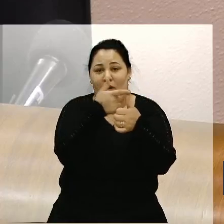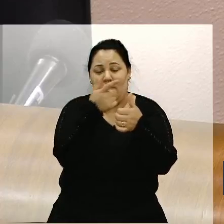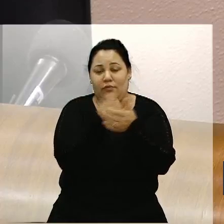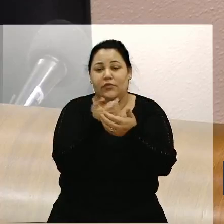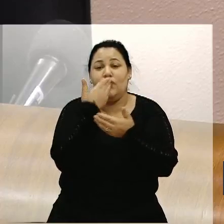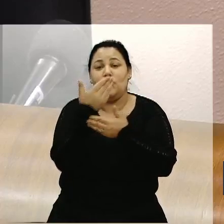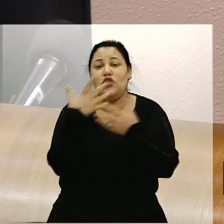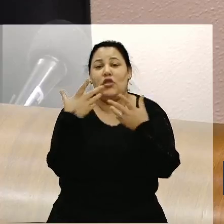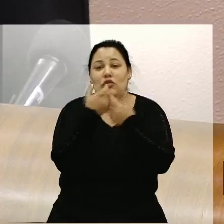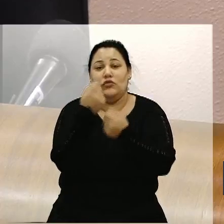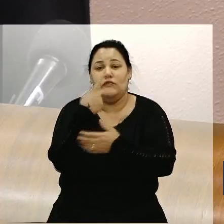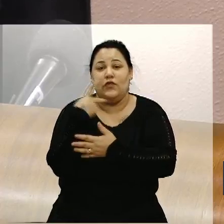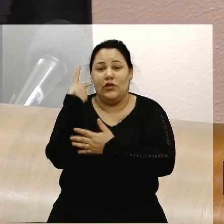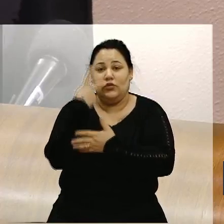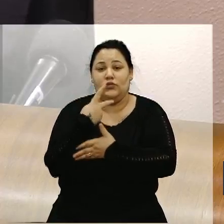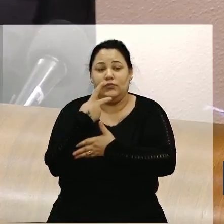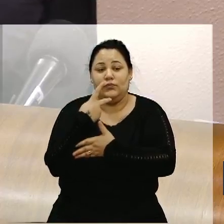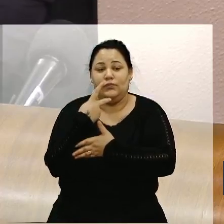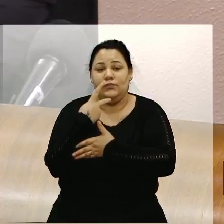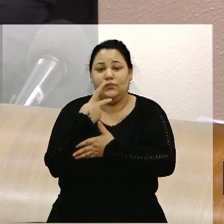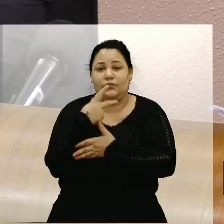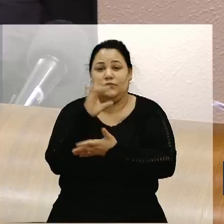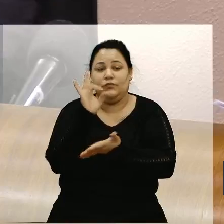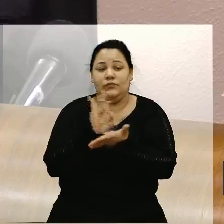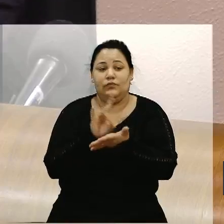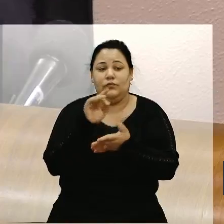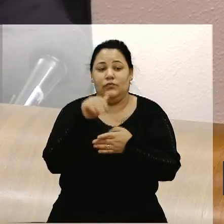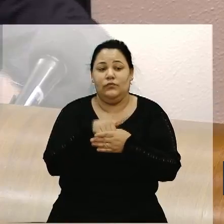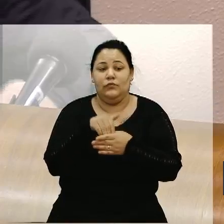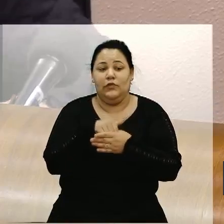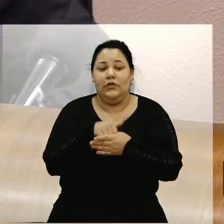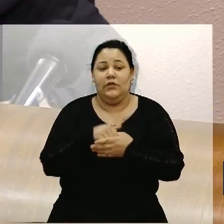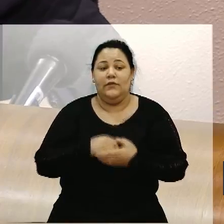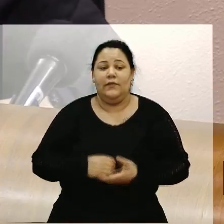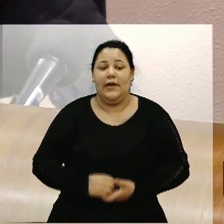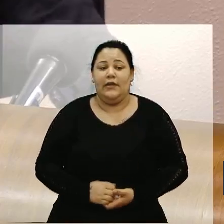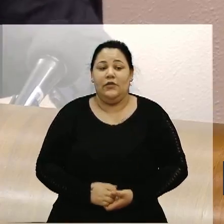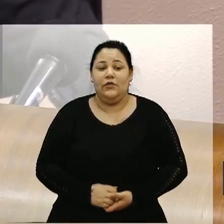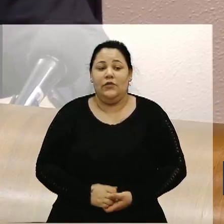vereadoras e vereadores que registrem os seus